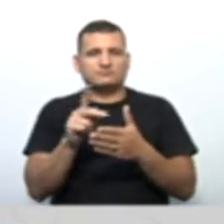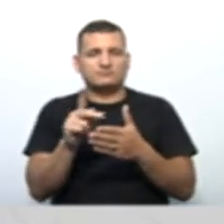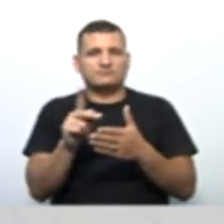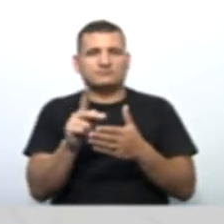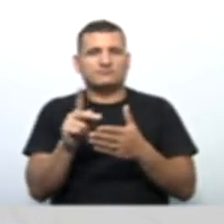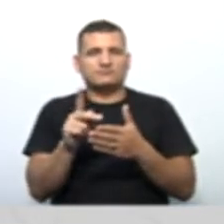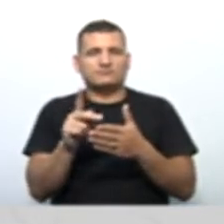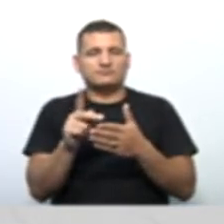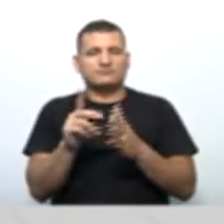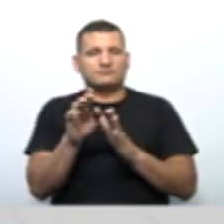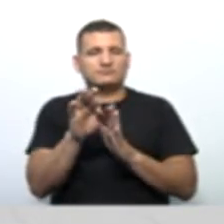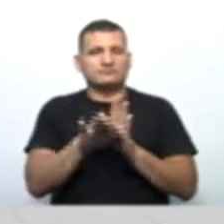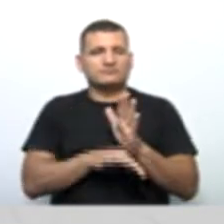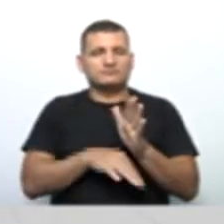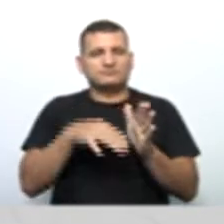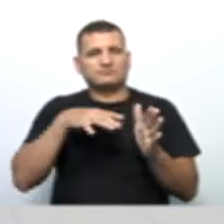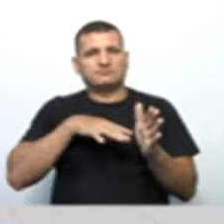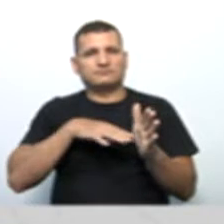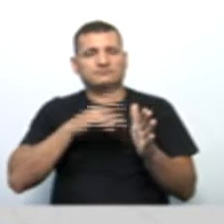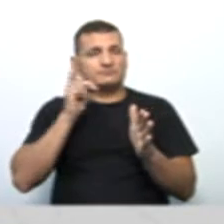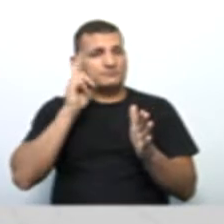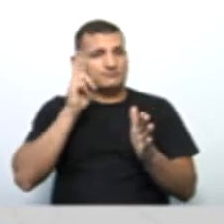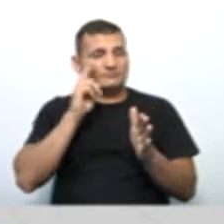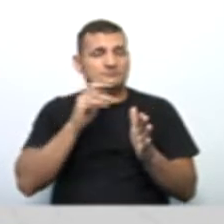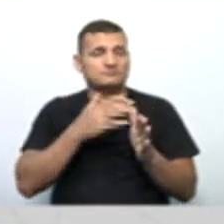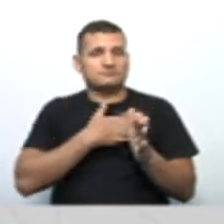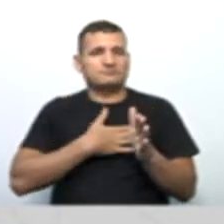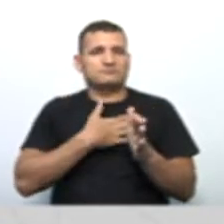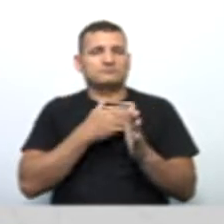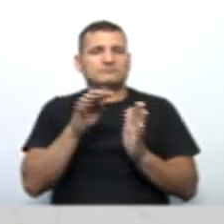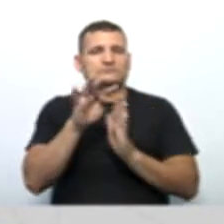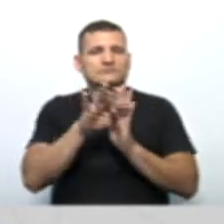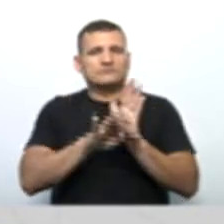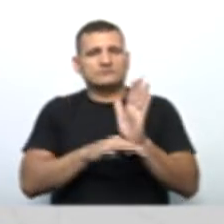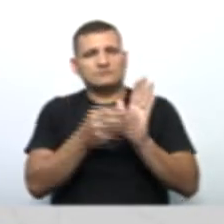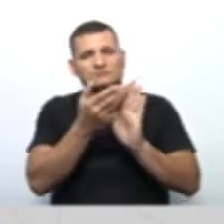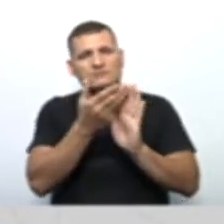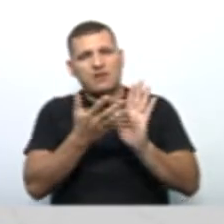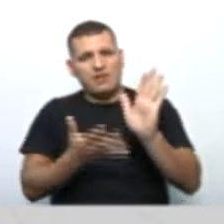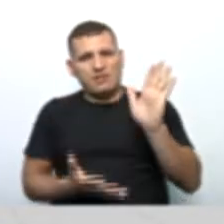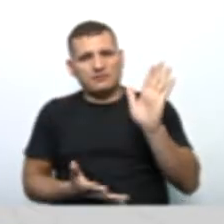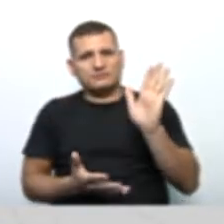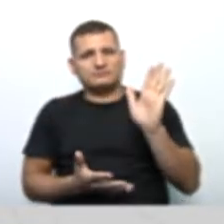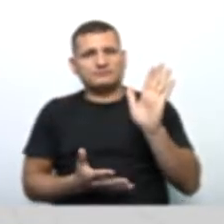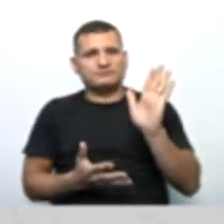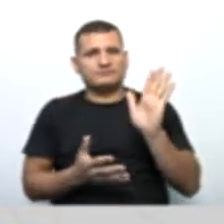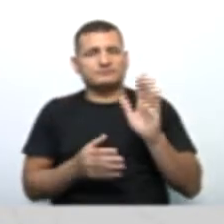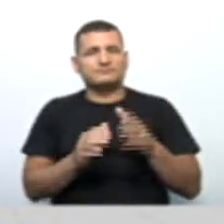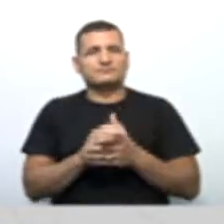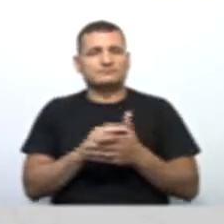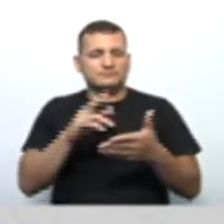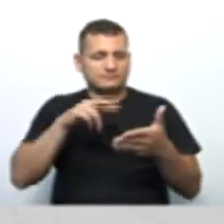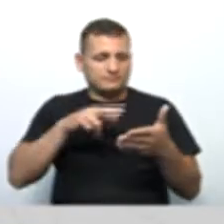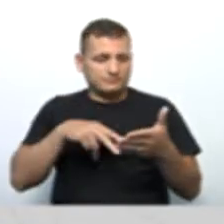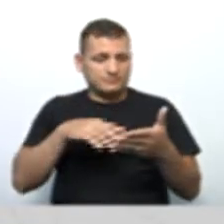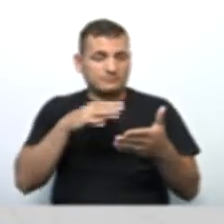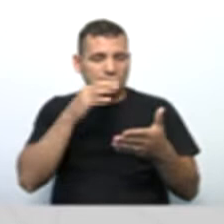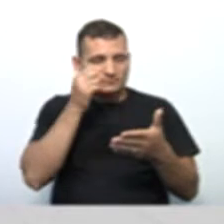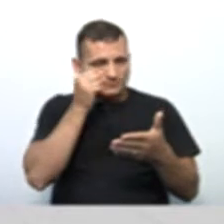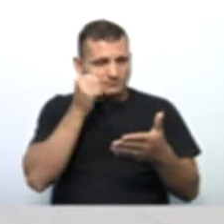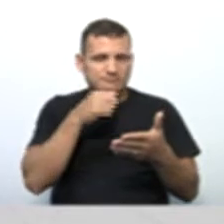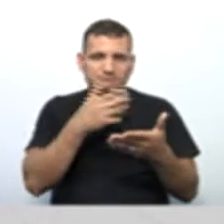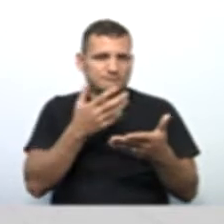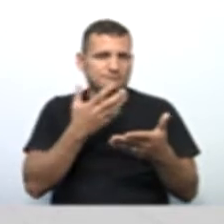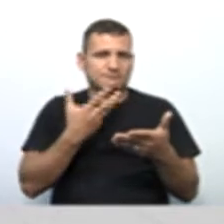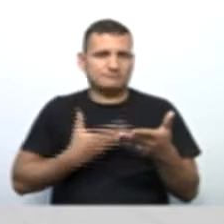de português e de história a dora que ele esteja na próxima semana assim que a gente que falta dormirá em cima daquele texto aqui deus me livre eu